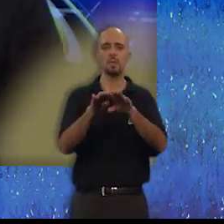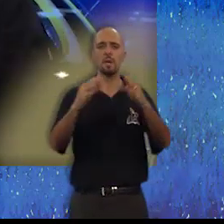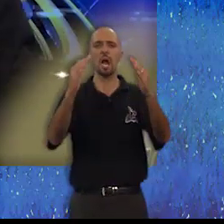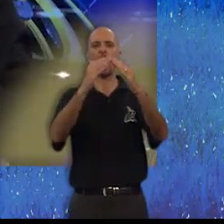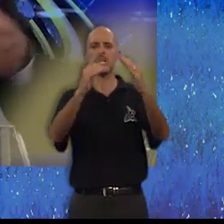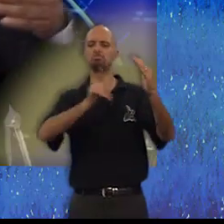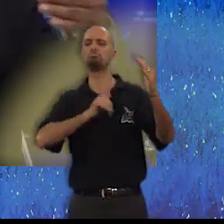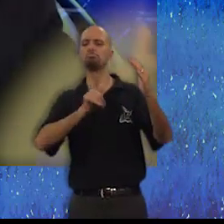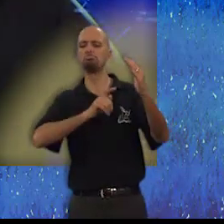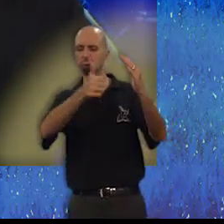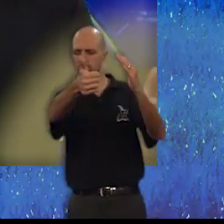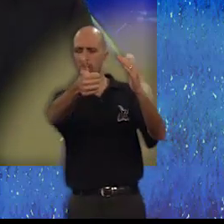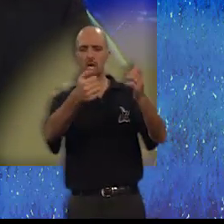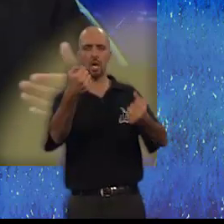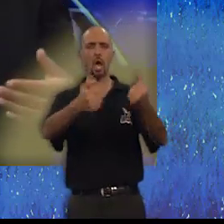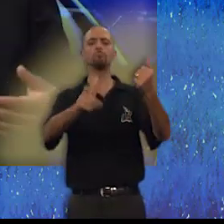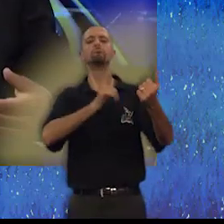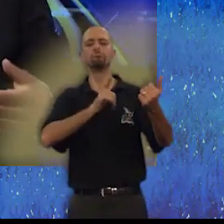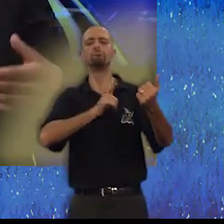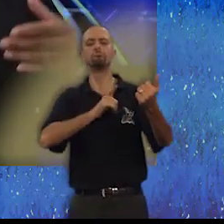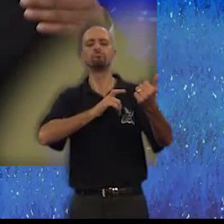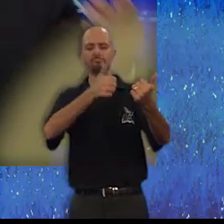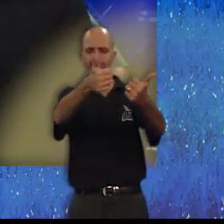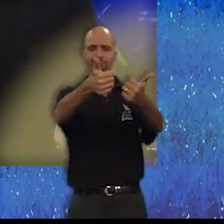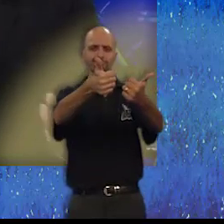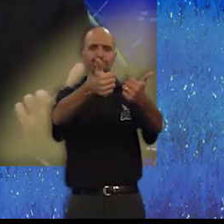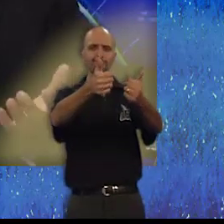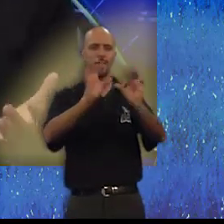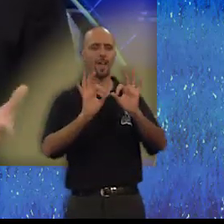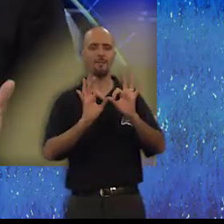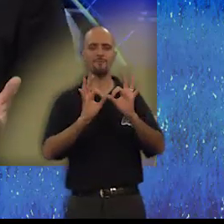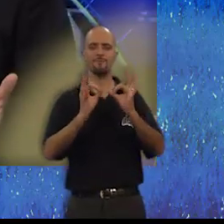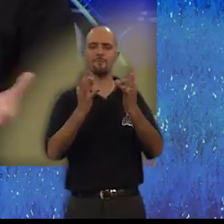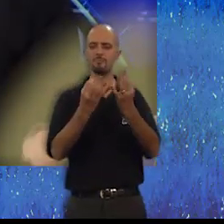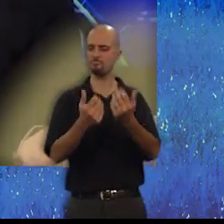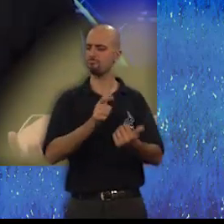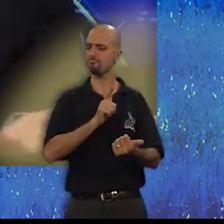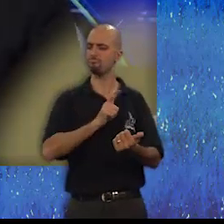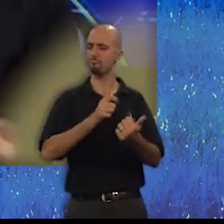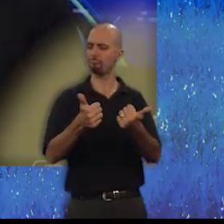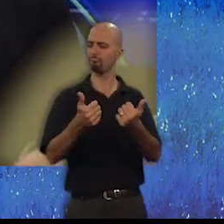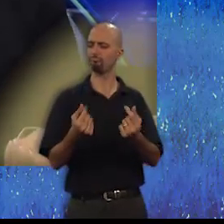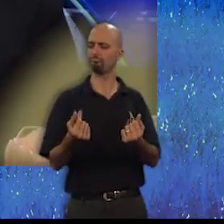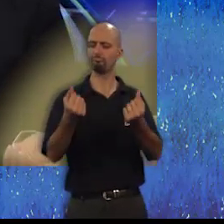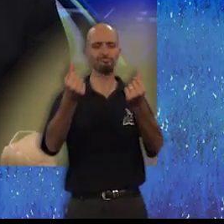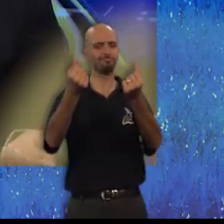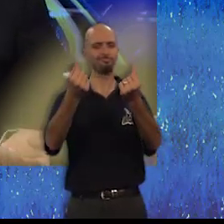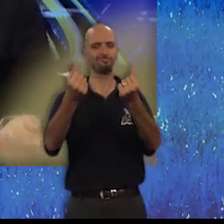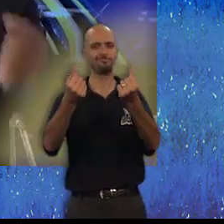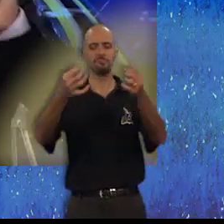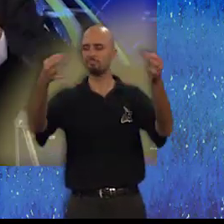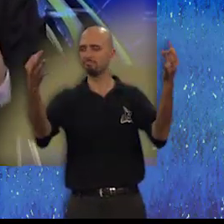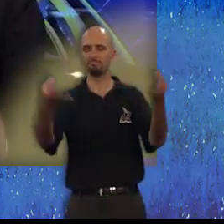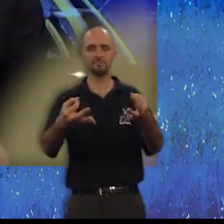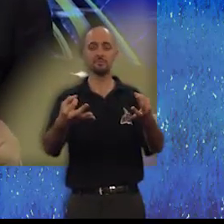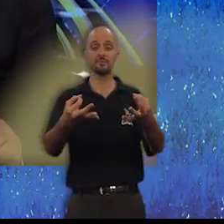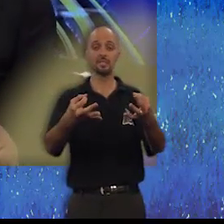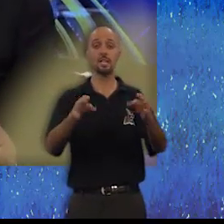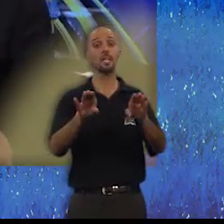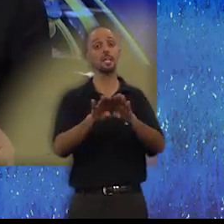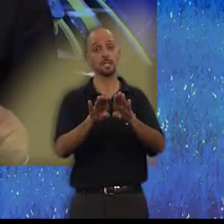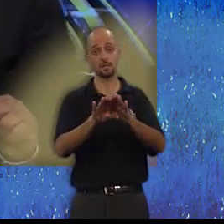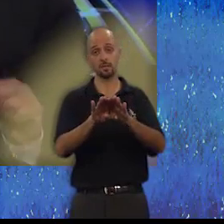um carro, o dinheiro, as condições. Enfim, você tem uma vida boa, regalada. Mas pode